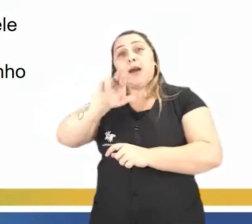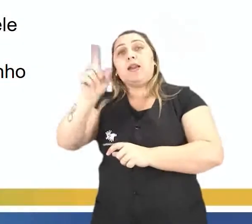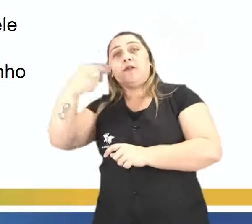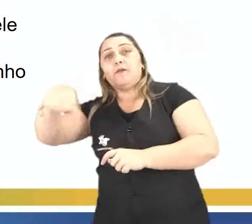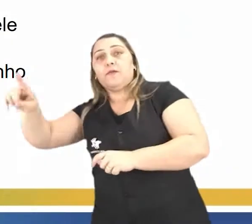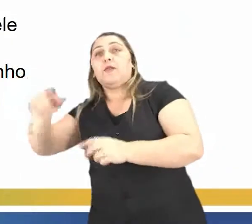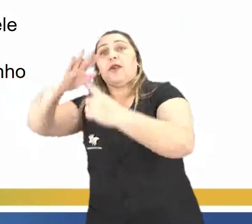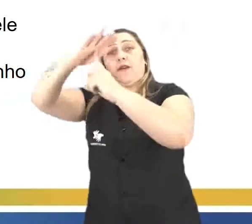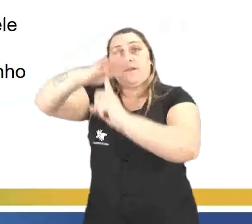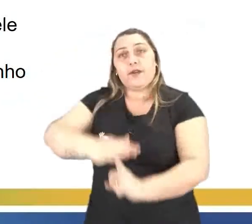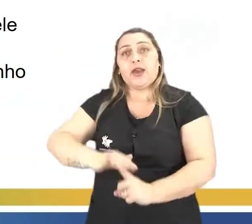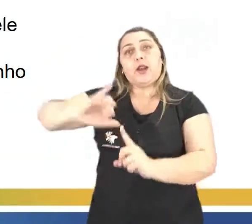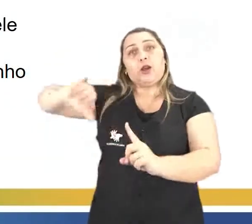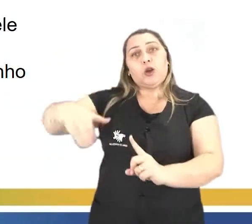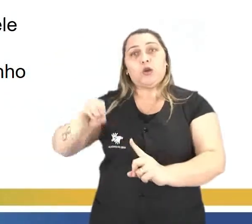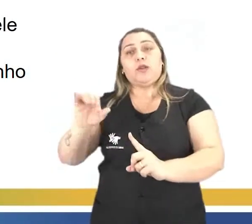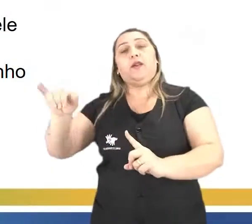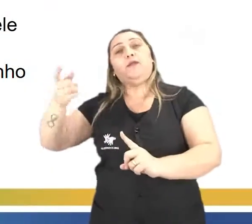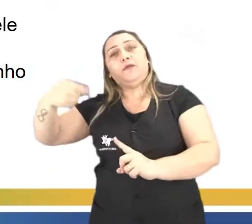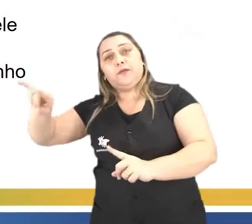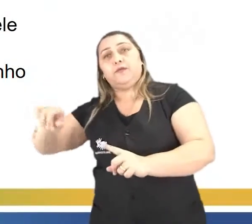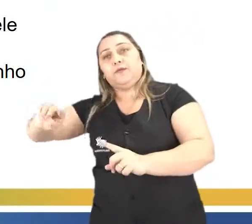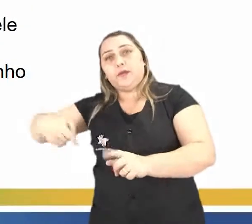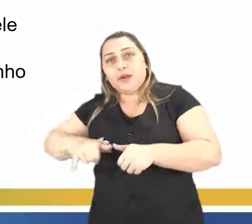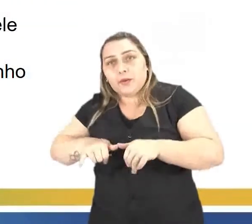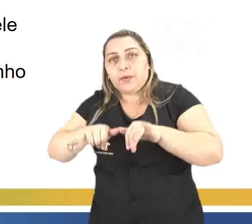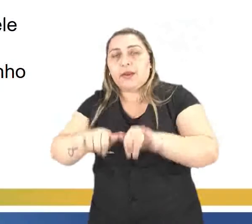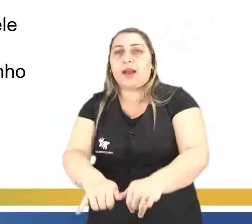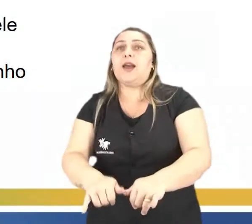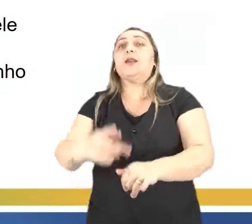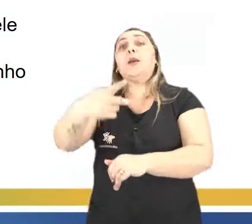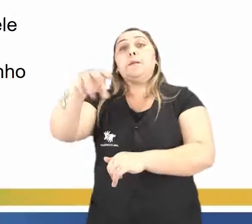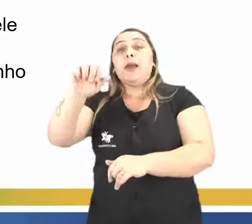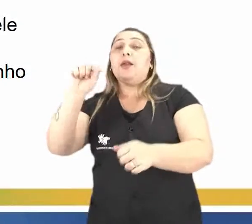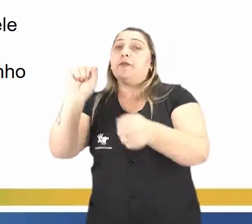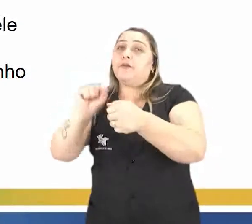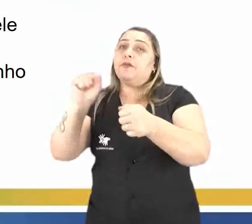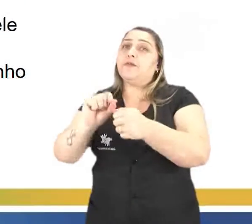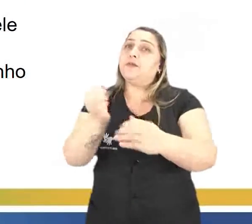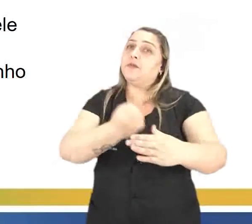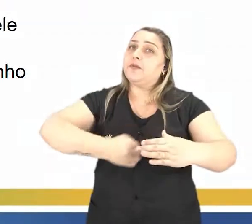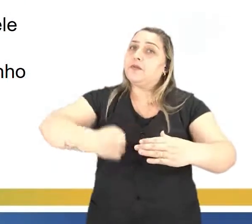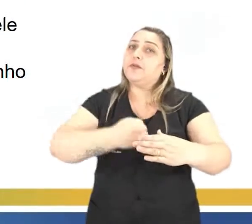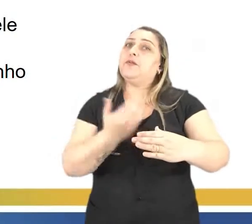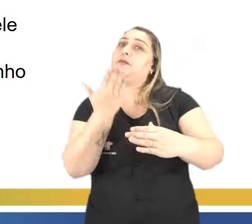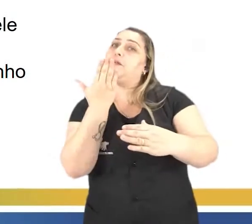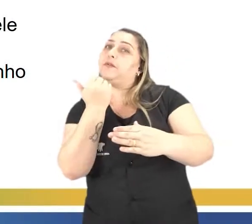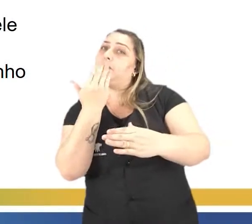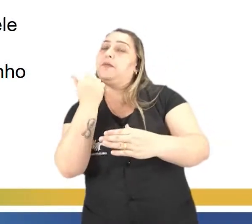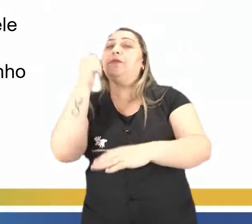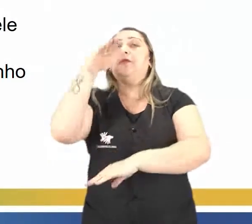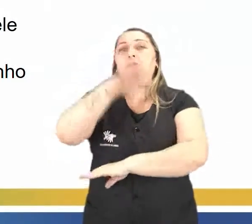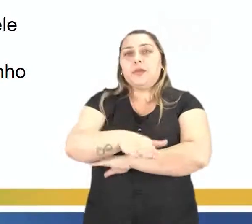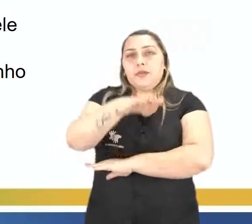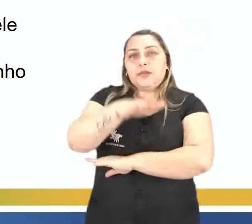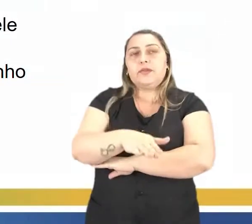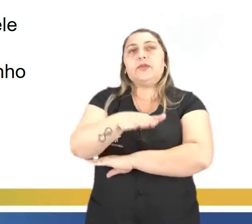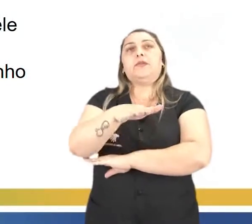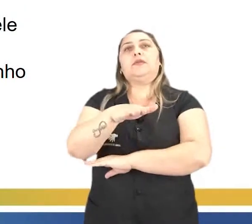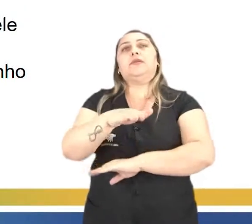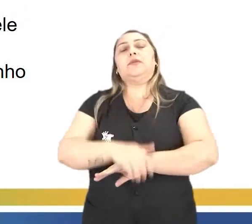vírgula, Pedro preparou o almoço. Então aí nós temos também uma sequência, como se fosse uma